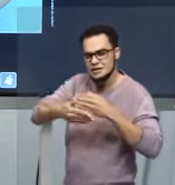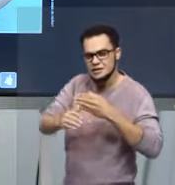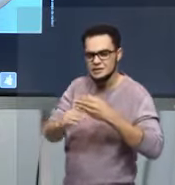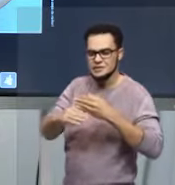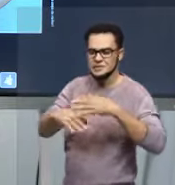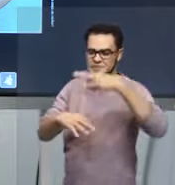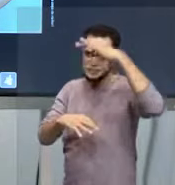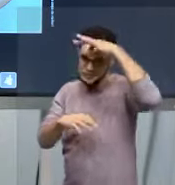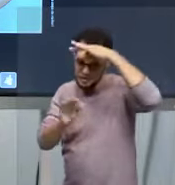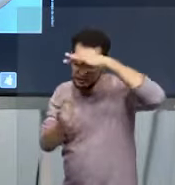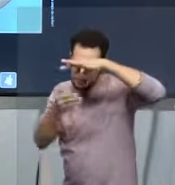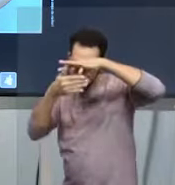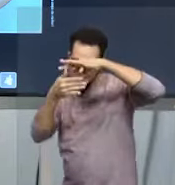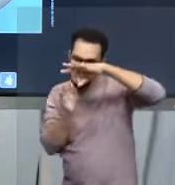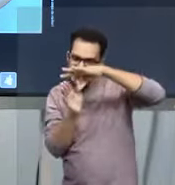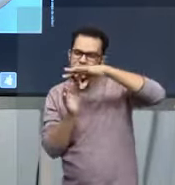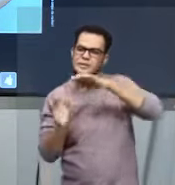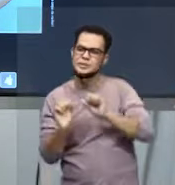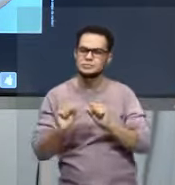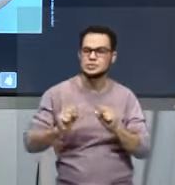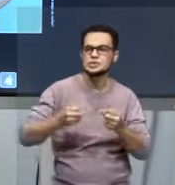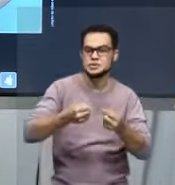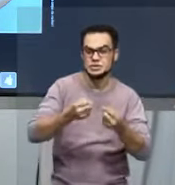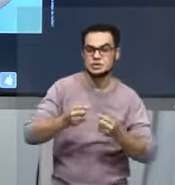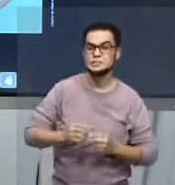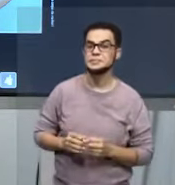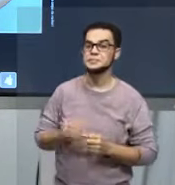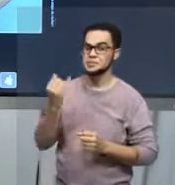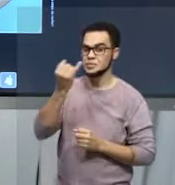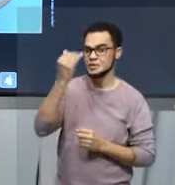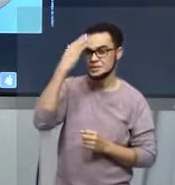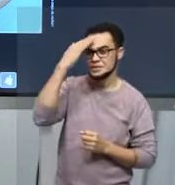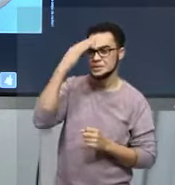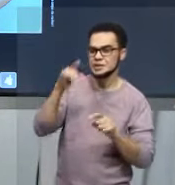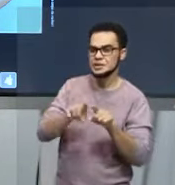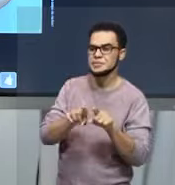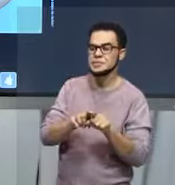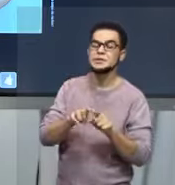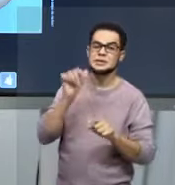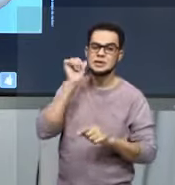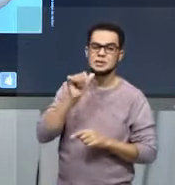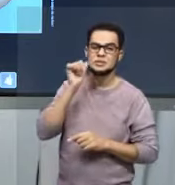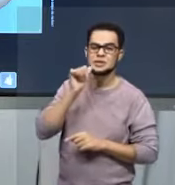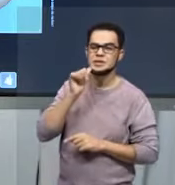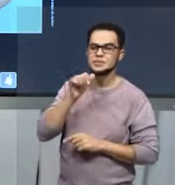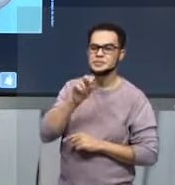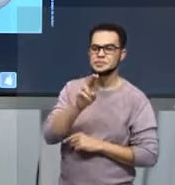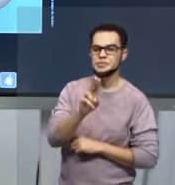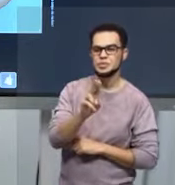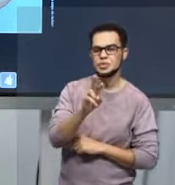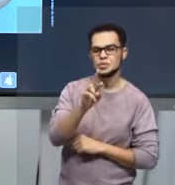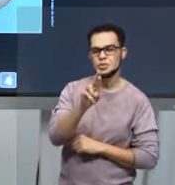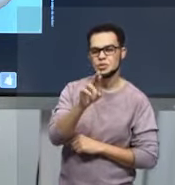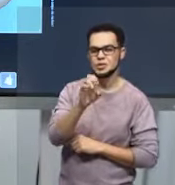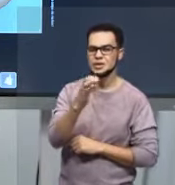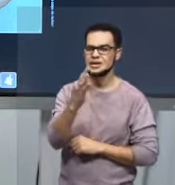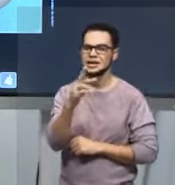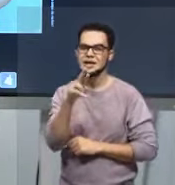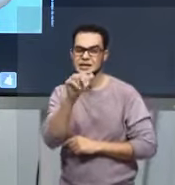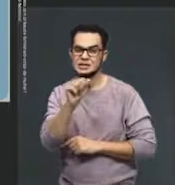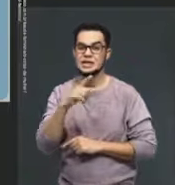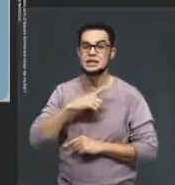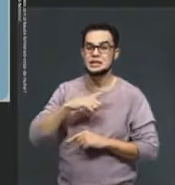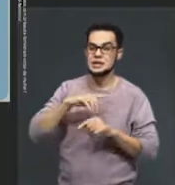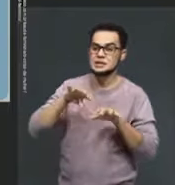para proteger. Lembrando que na mulher, a uretra aqui, olha, vai sair aqui, ó, num canal separado